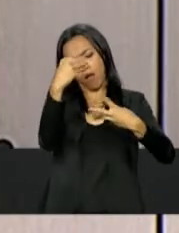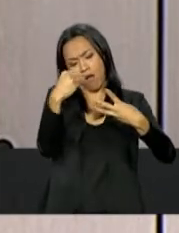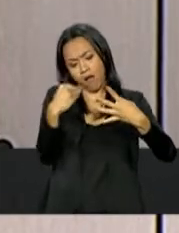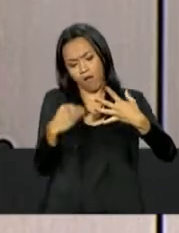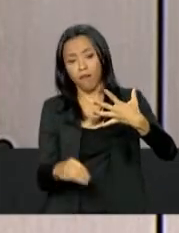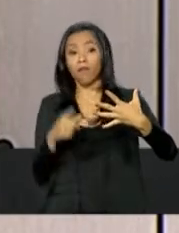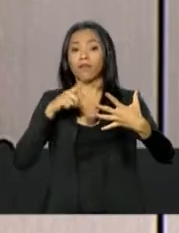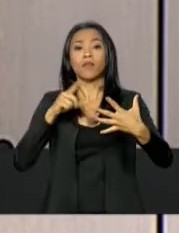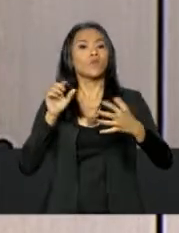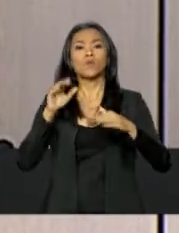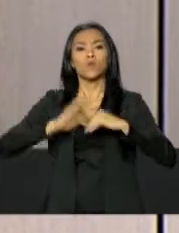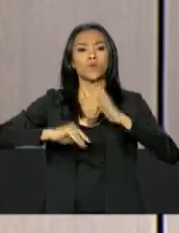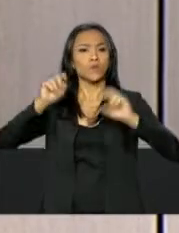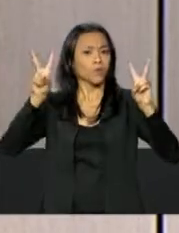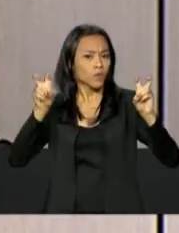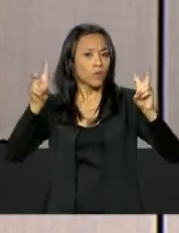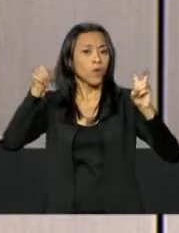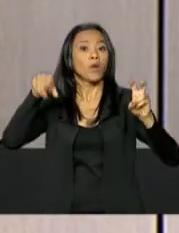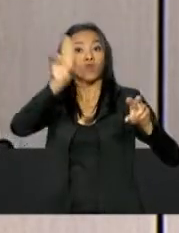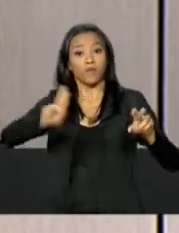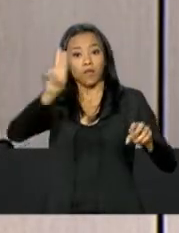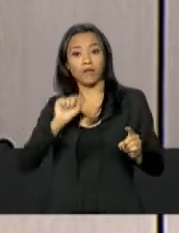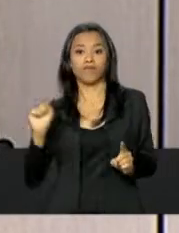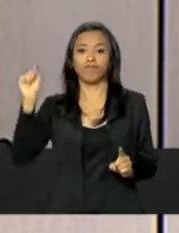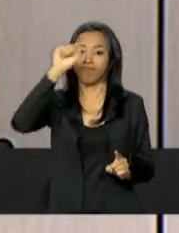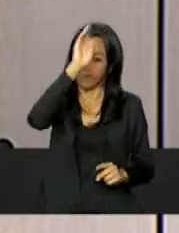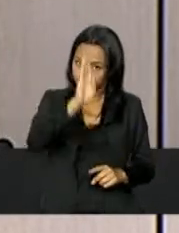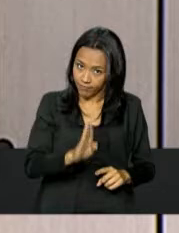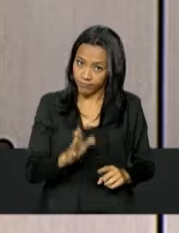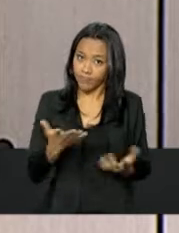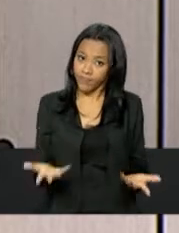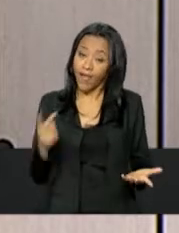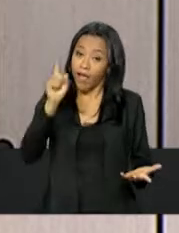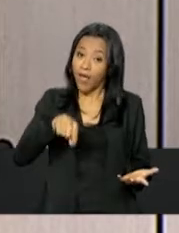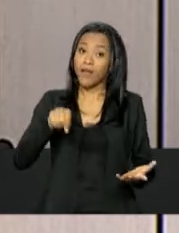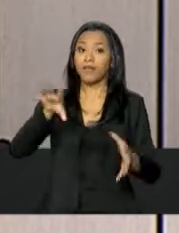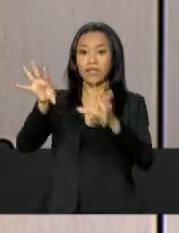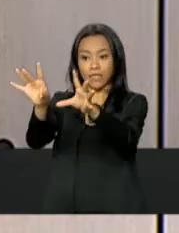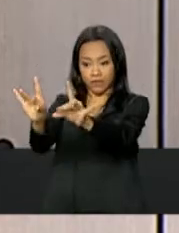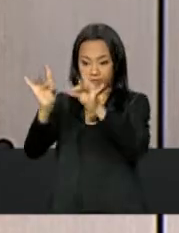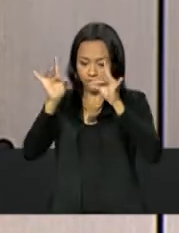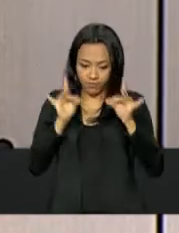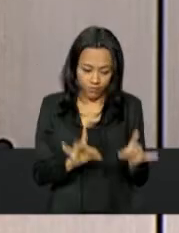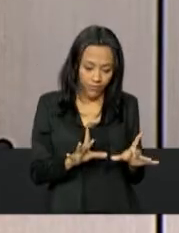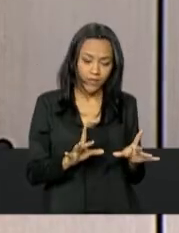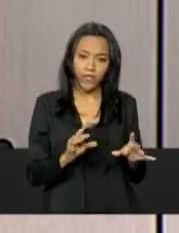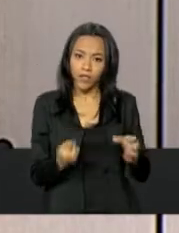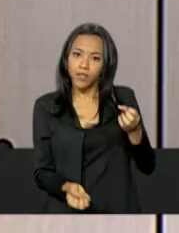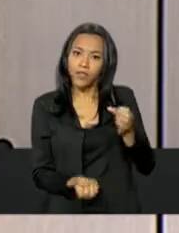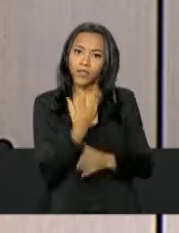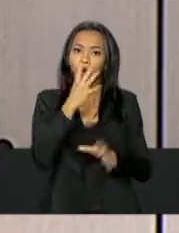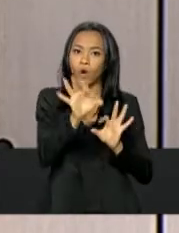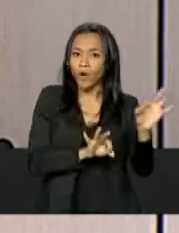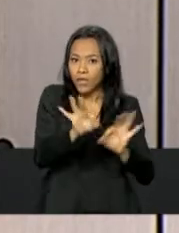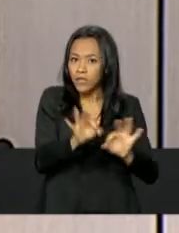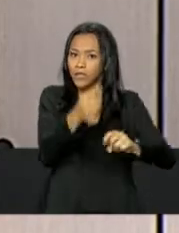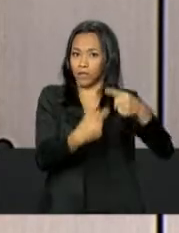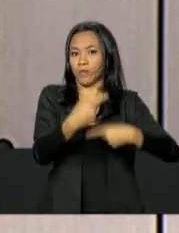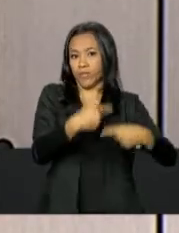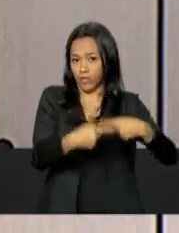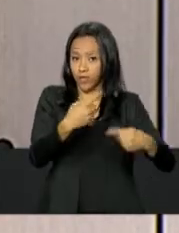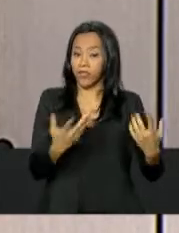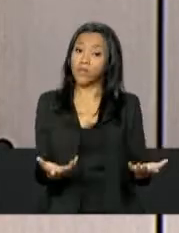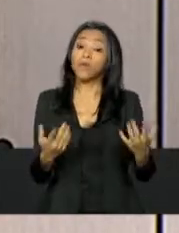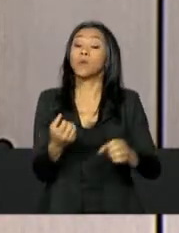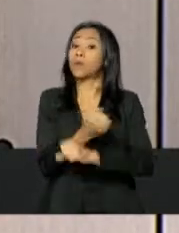ensino superior. E esse levantamento, é a partir desse levantamento que se traçam as políticas públicas para o setor. No ano passado, a gente pode adiantar